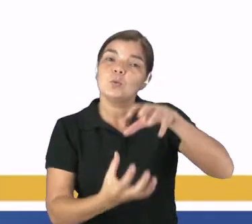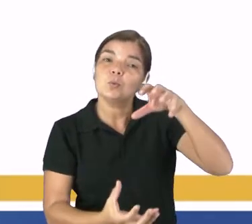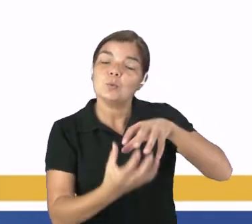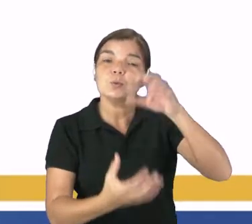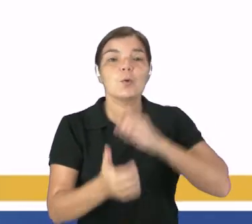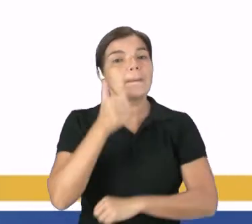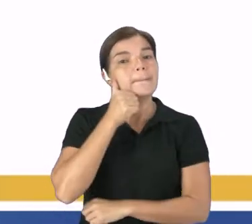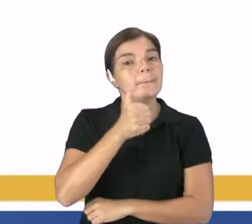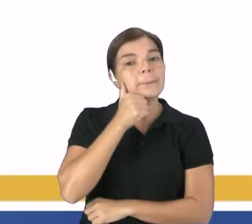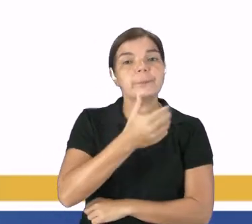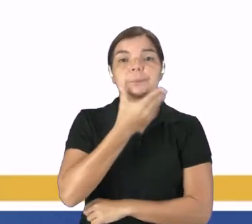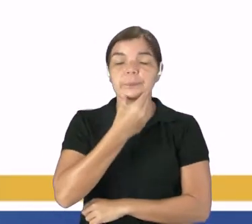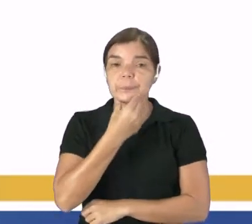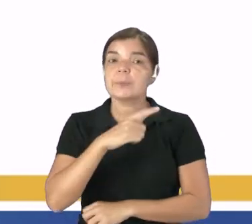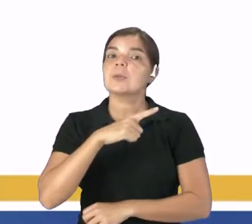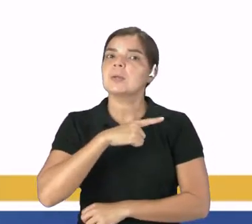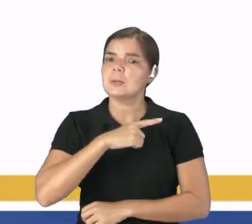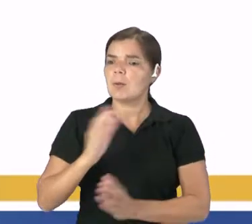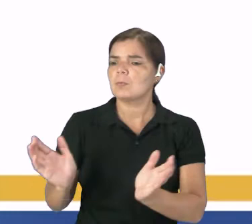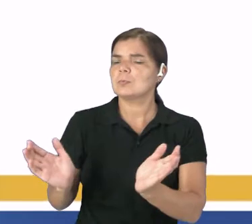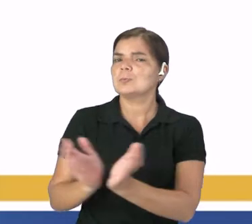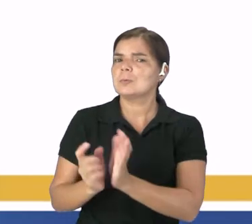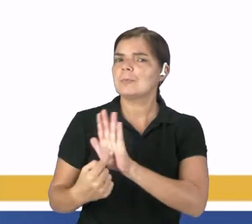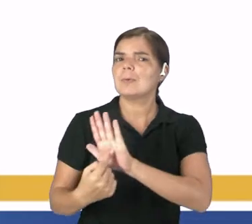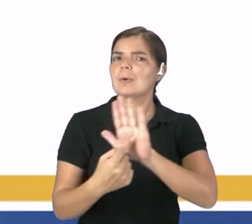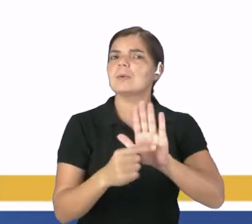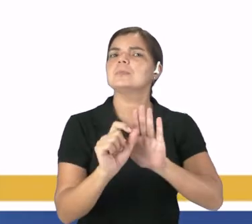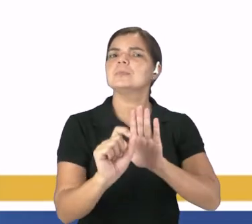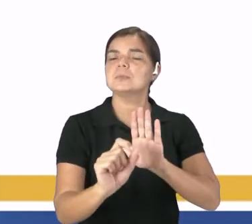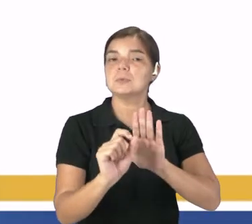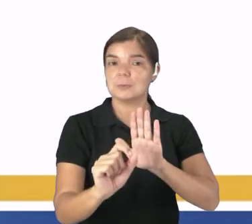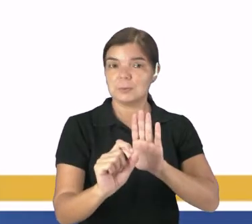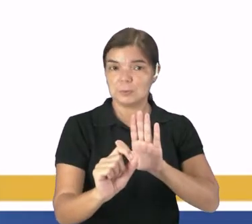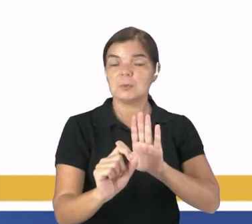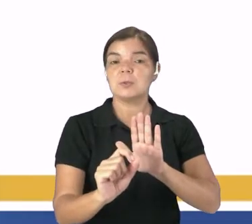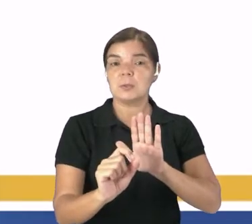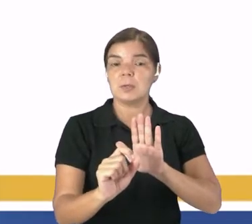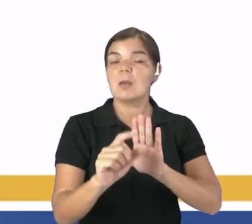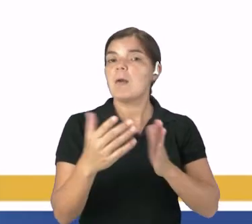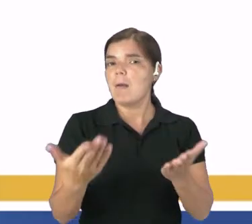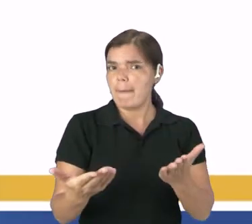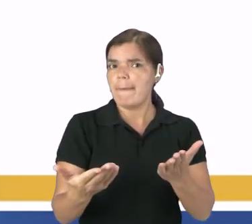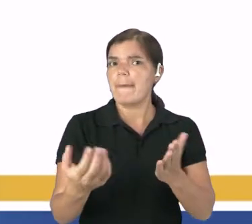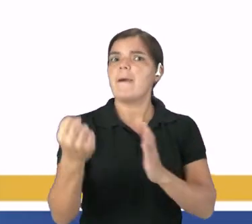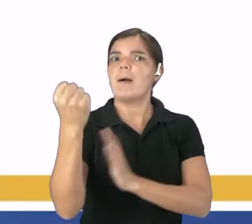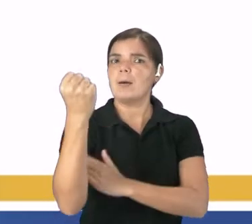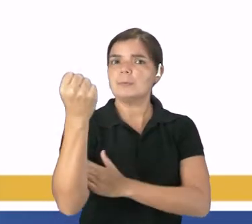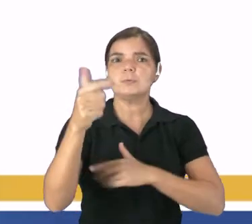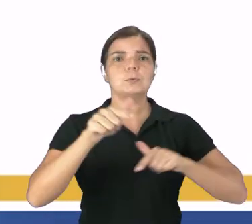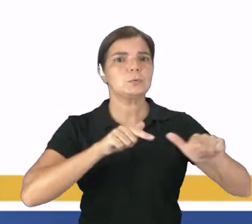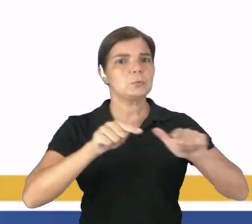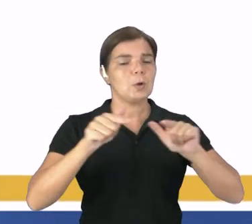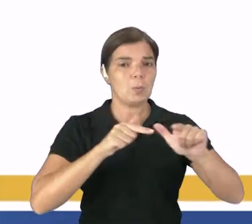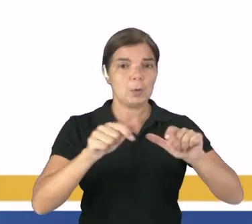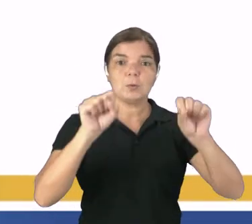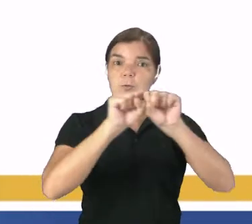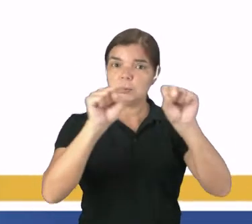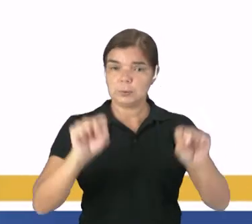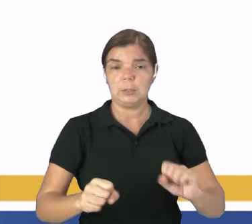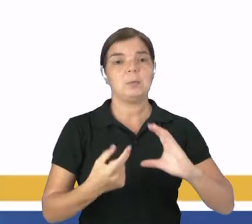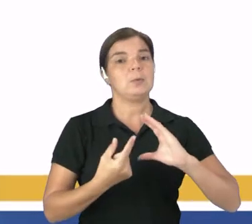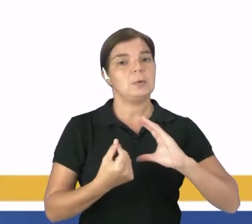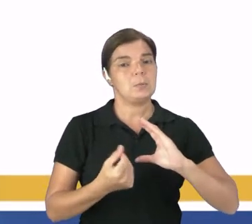idosos, mulheres, homens. Então essa camada vai representar a camada que é a força de trabalho no